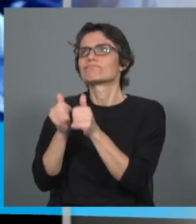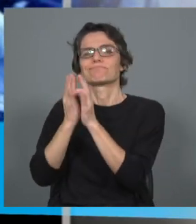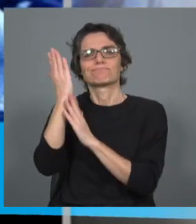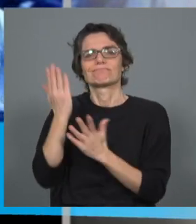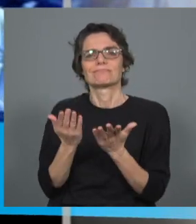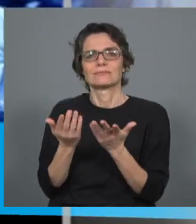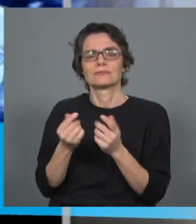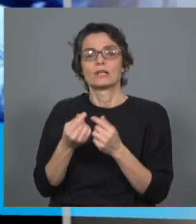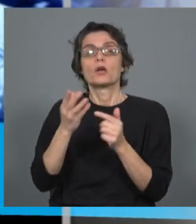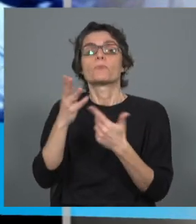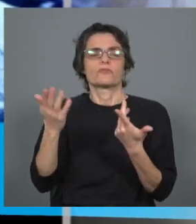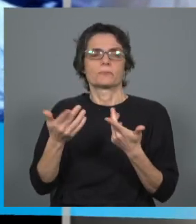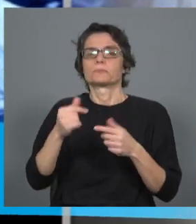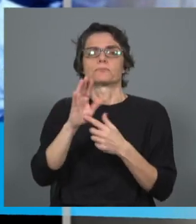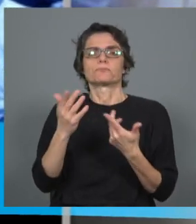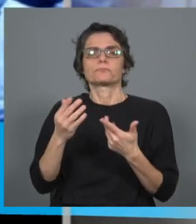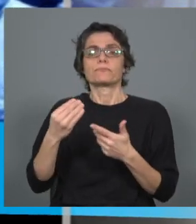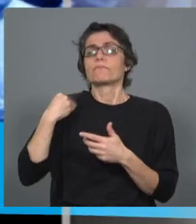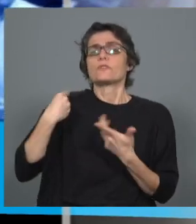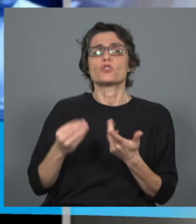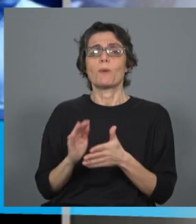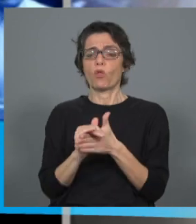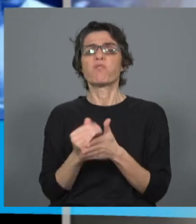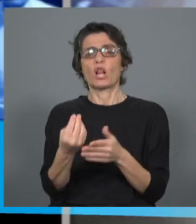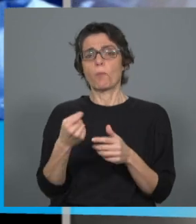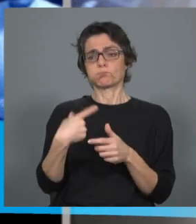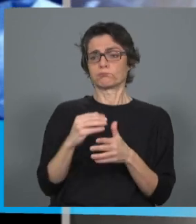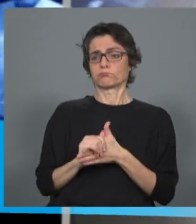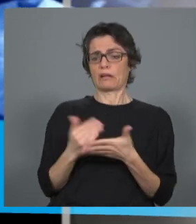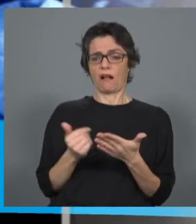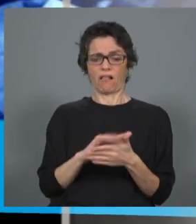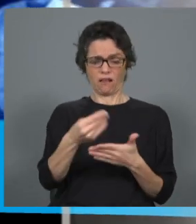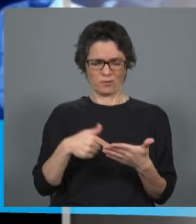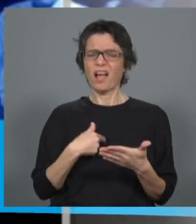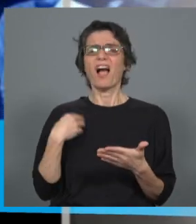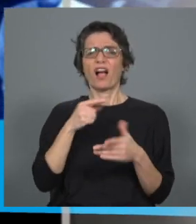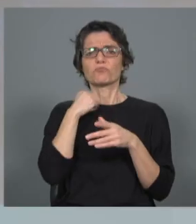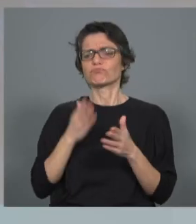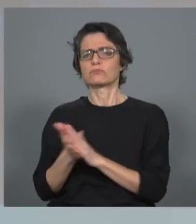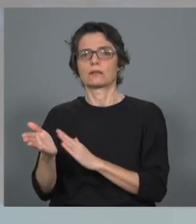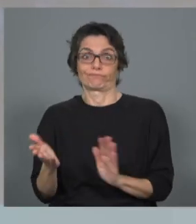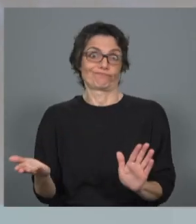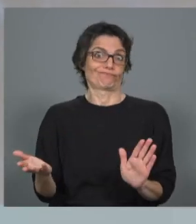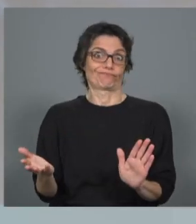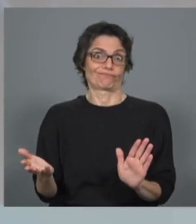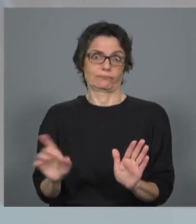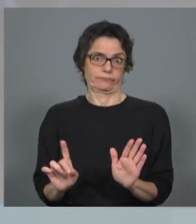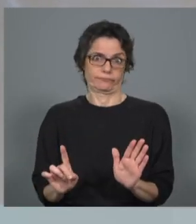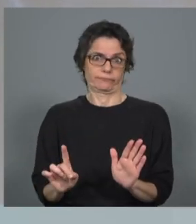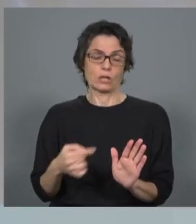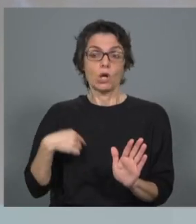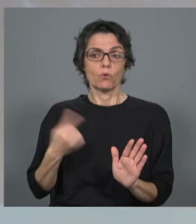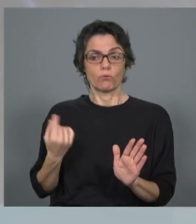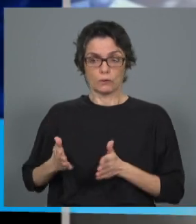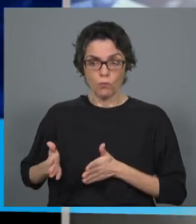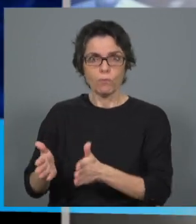não é um envelope fechado que nos chega à casa, abrimos e pronto. E se nos enganamos... O vosso percurso comprova, não é? Exatamente. Se nos